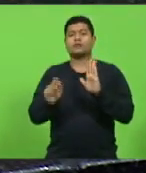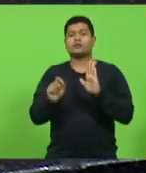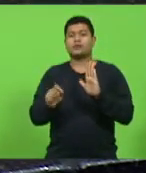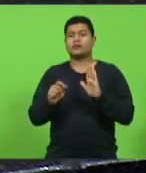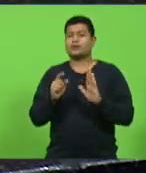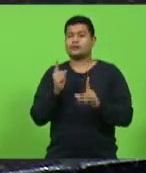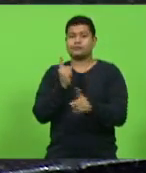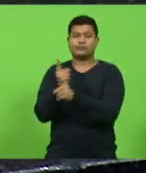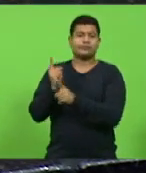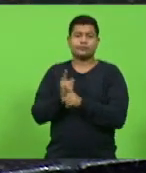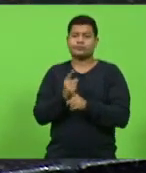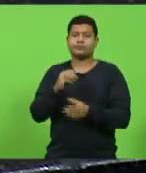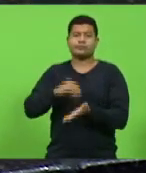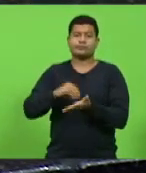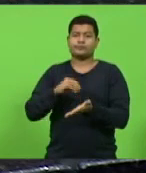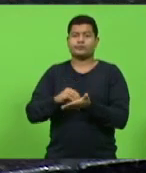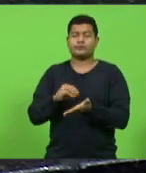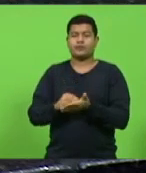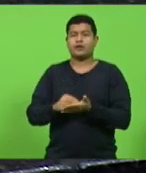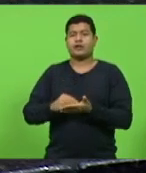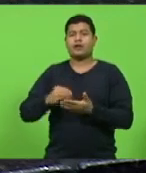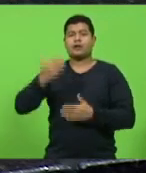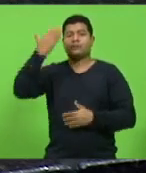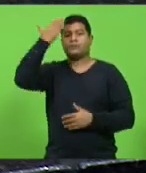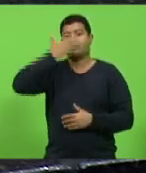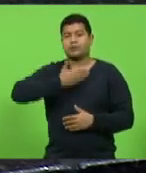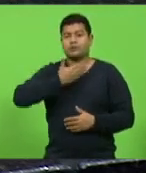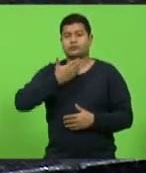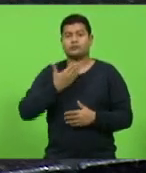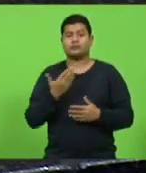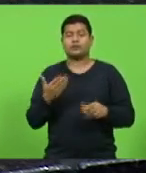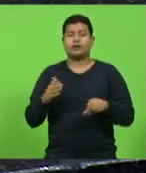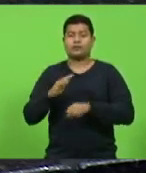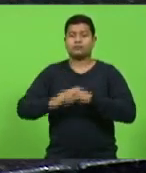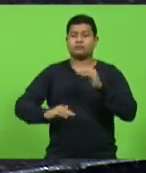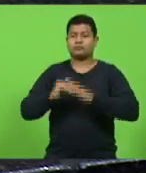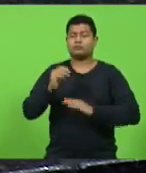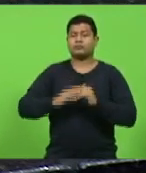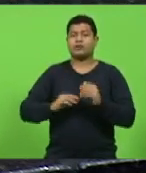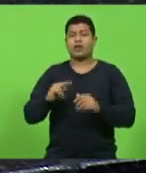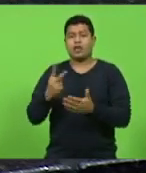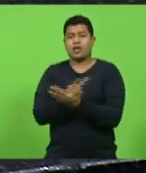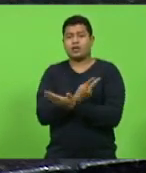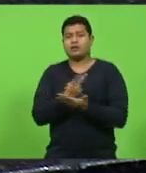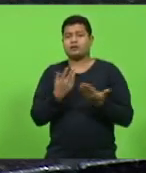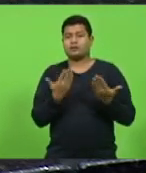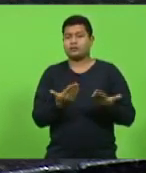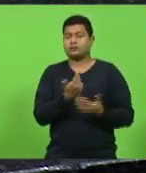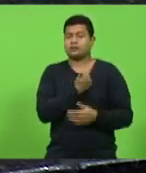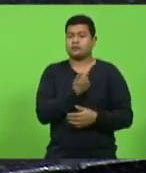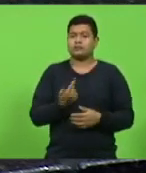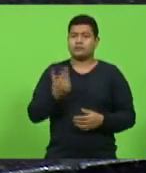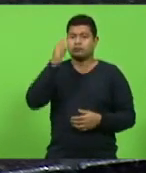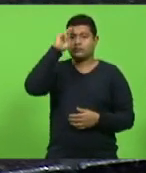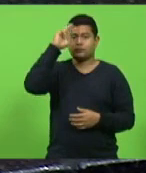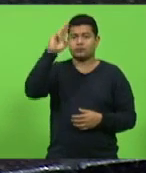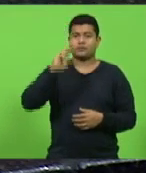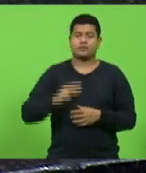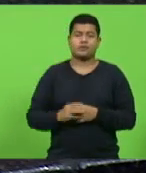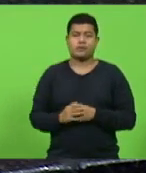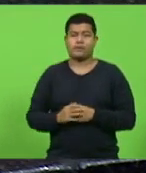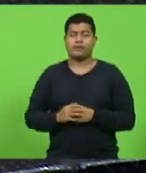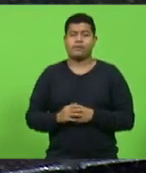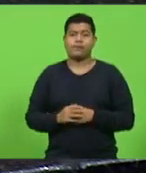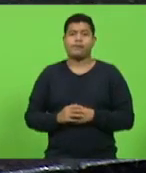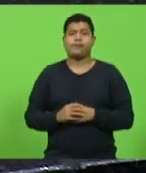identificada a existência de prática de ato ilegal por parte do senhor governador do Estado de Santa Catarina. Houve